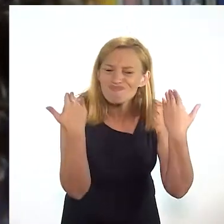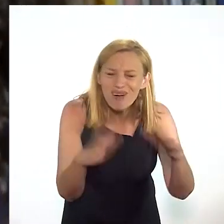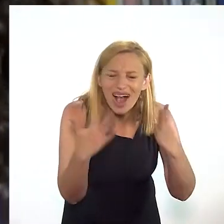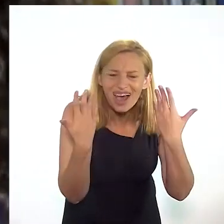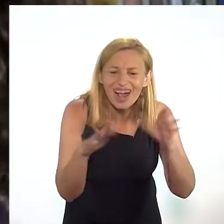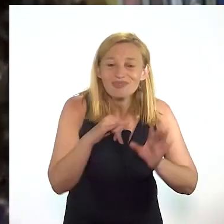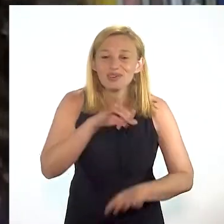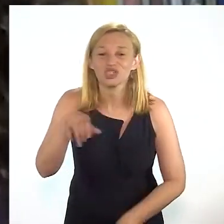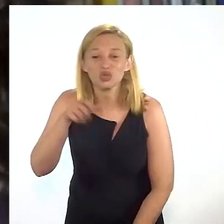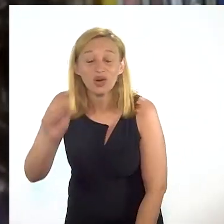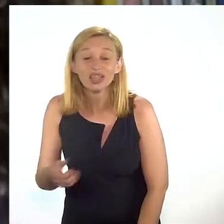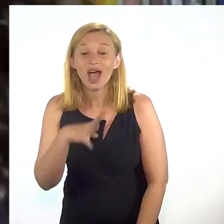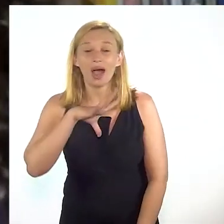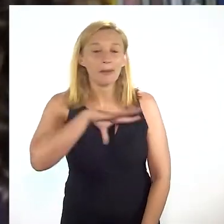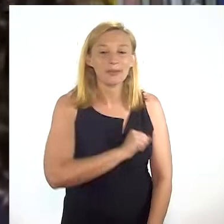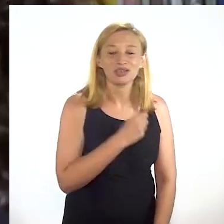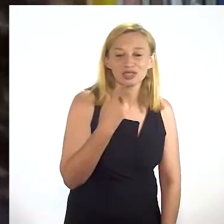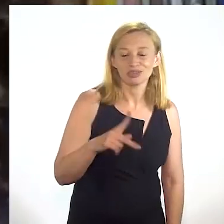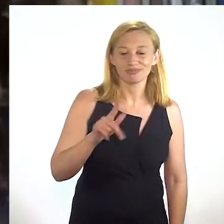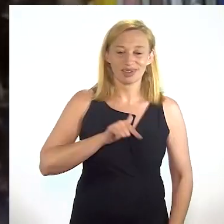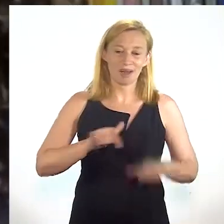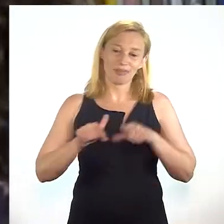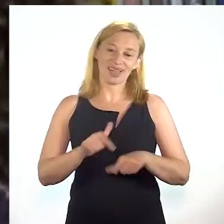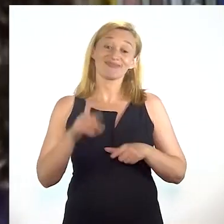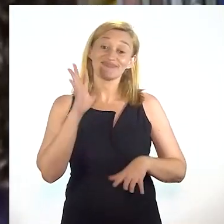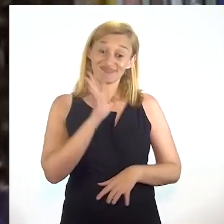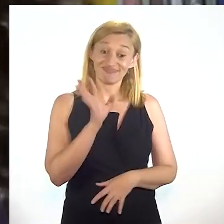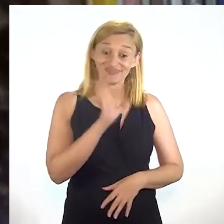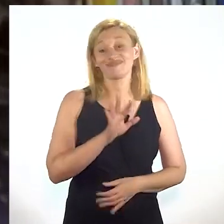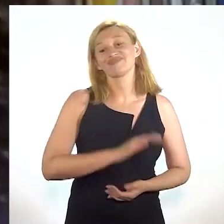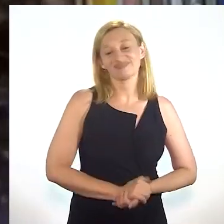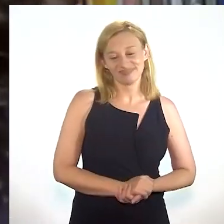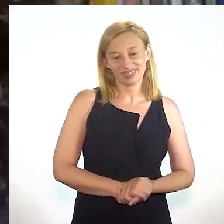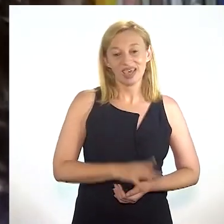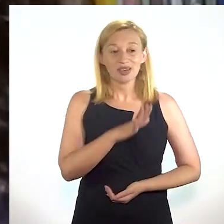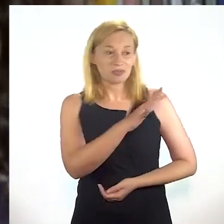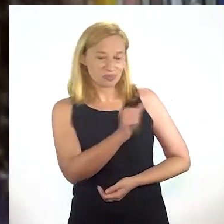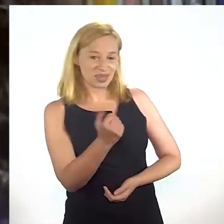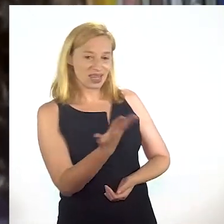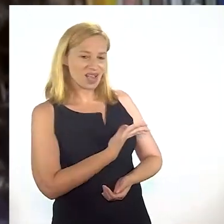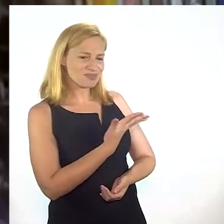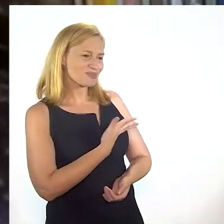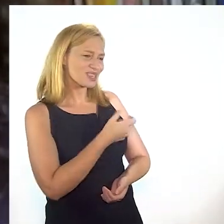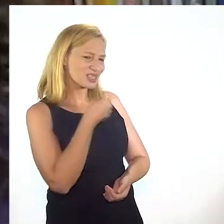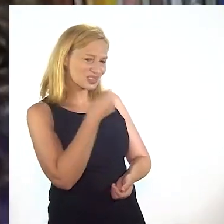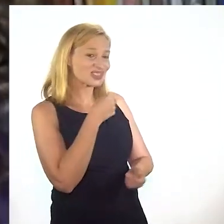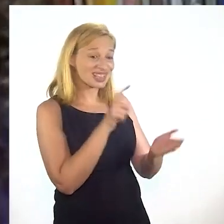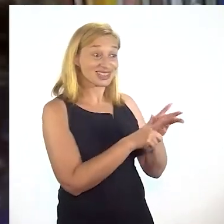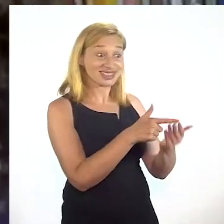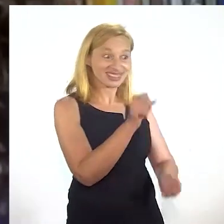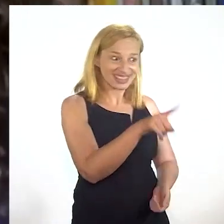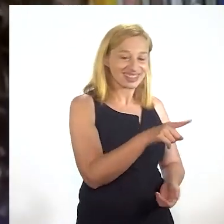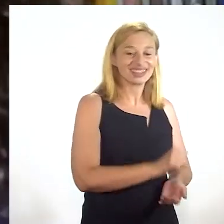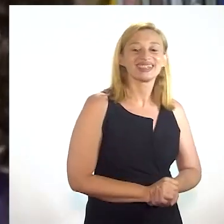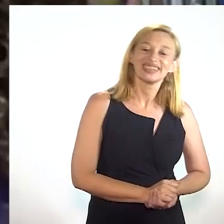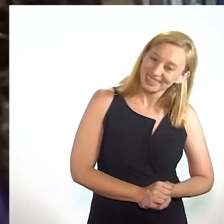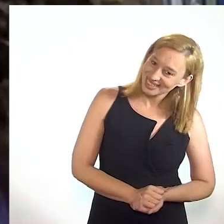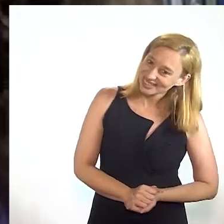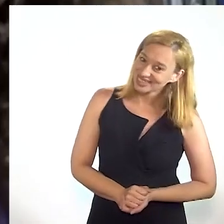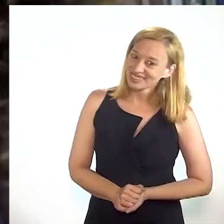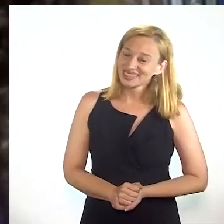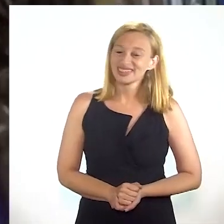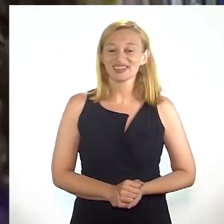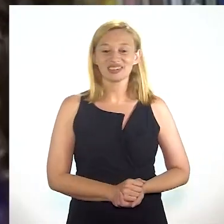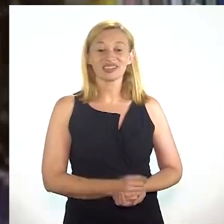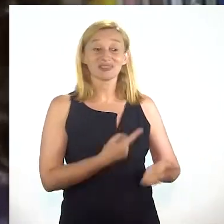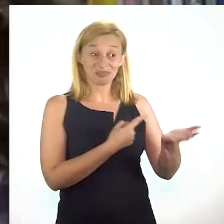né? Parabéns, Joana, amei o seu trabalho, amei. Muito bacana mesmo. Bia, minha colega jornalista, né?